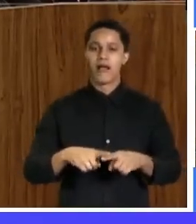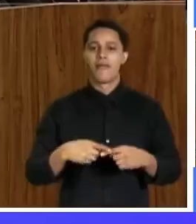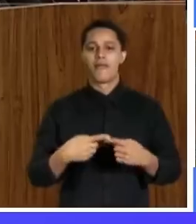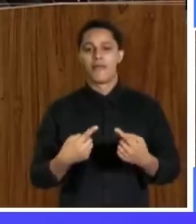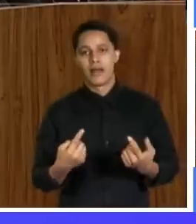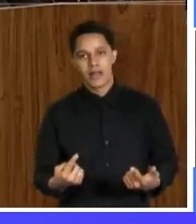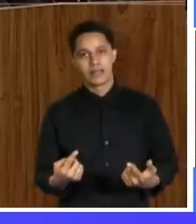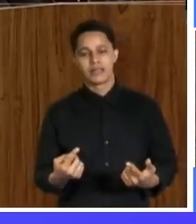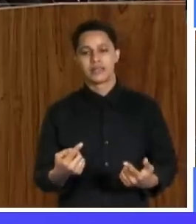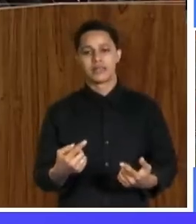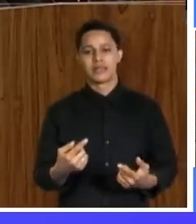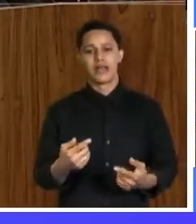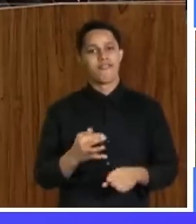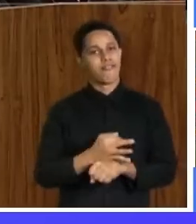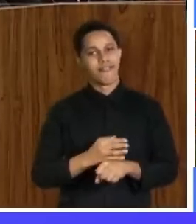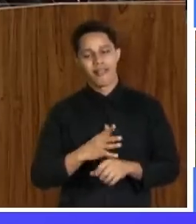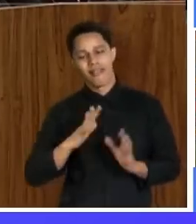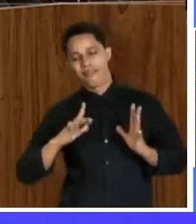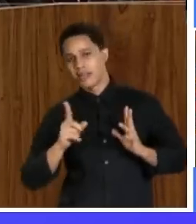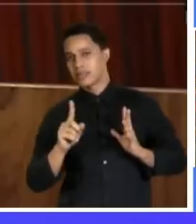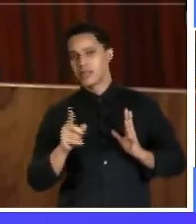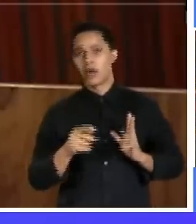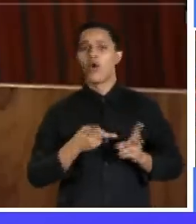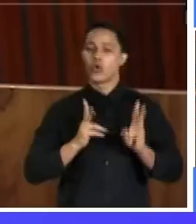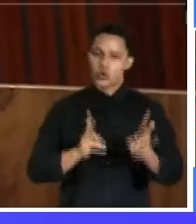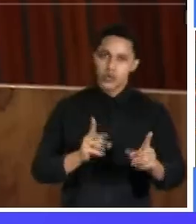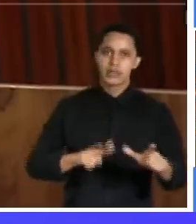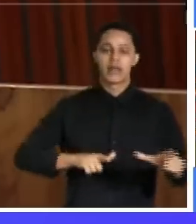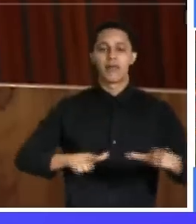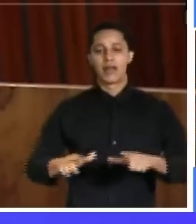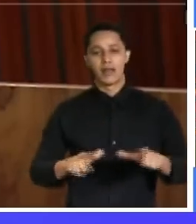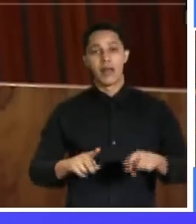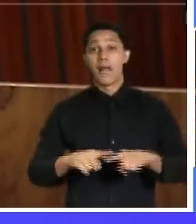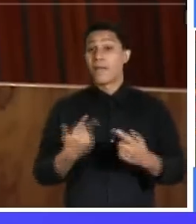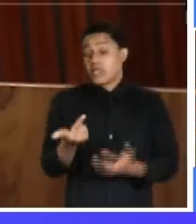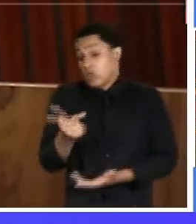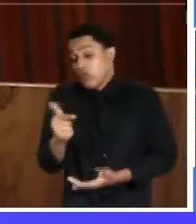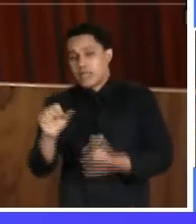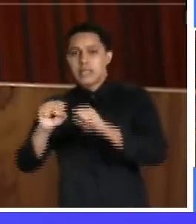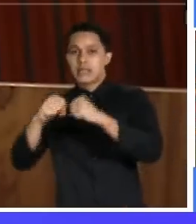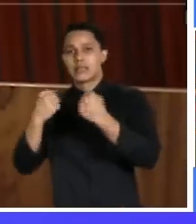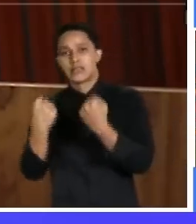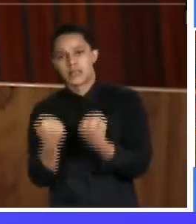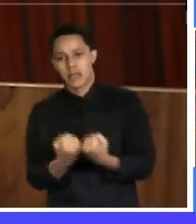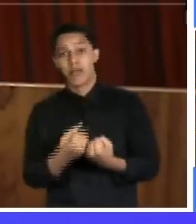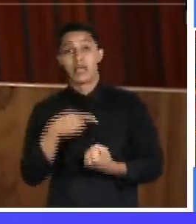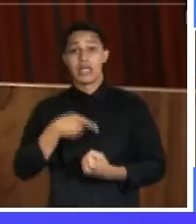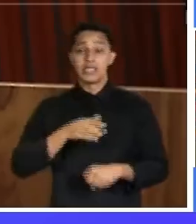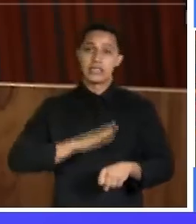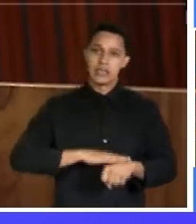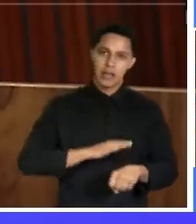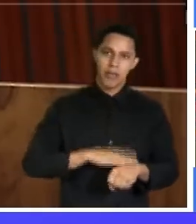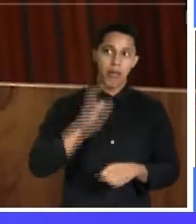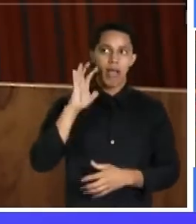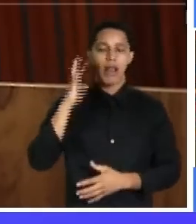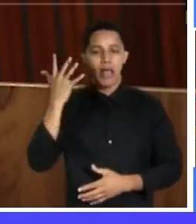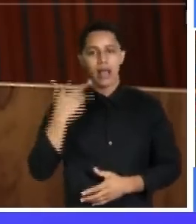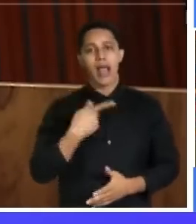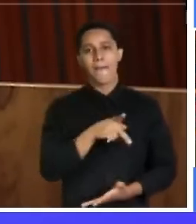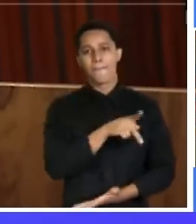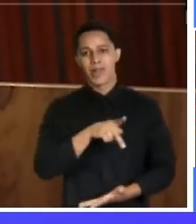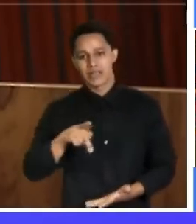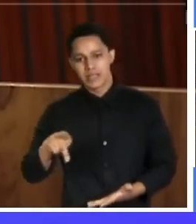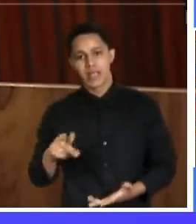concentrado numa outra sessão realizada em outubro de 2021 um ano antes da eleição